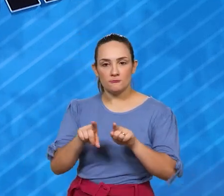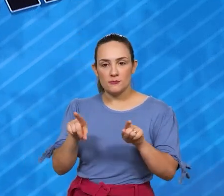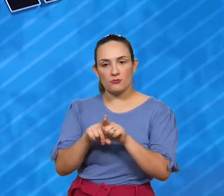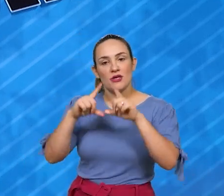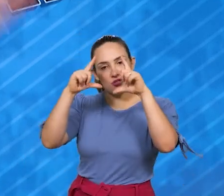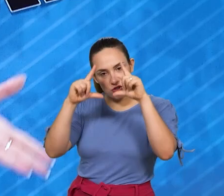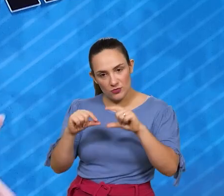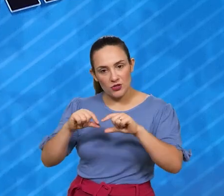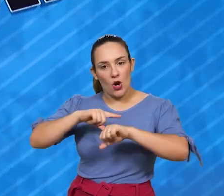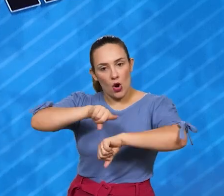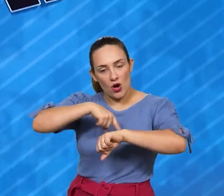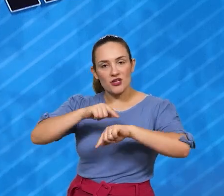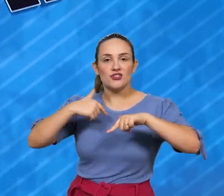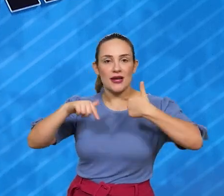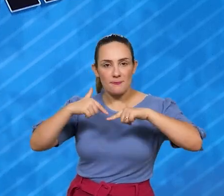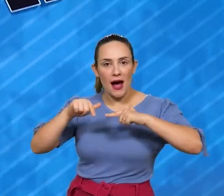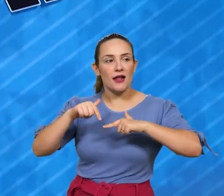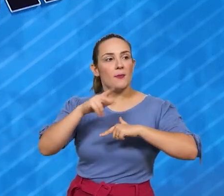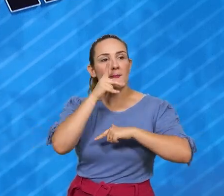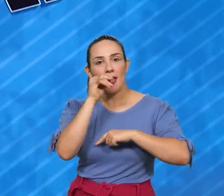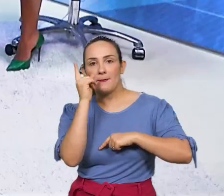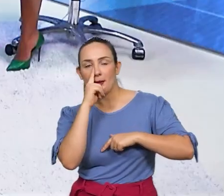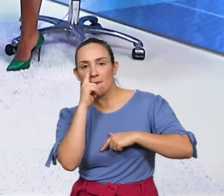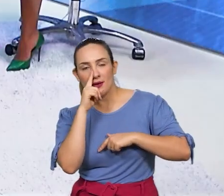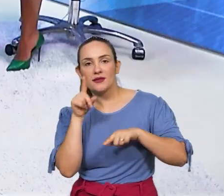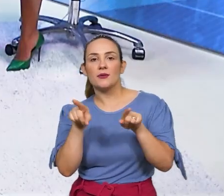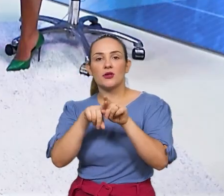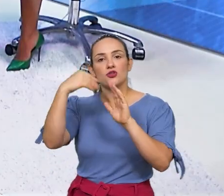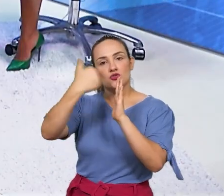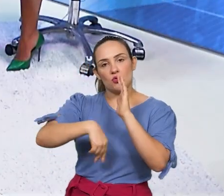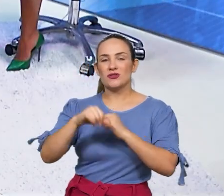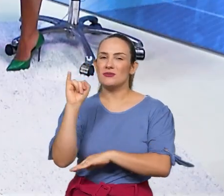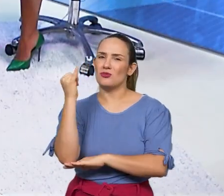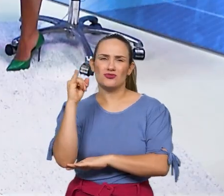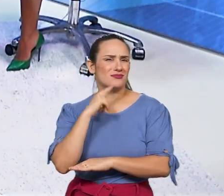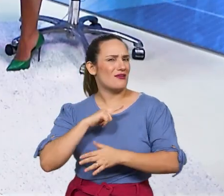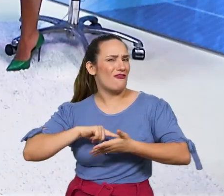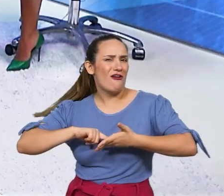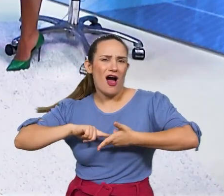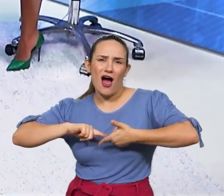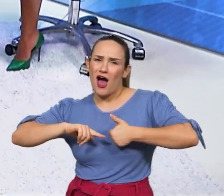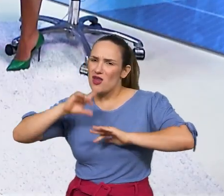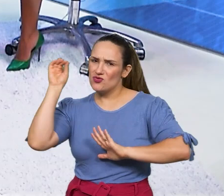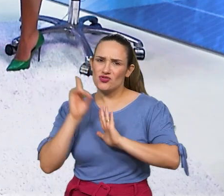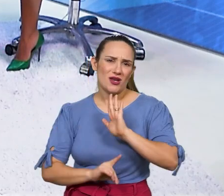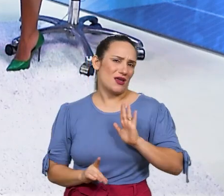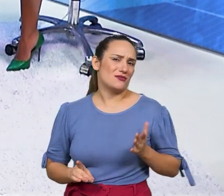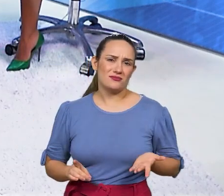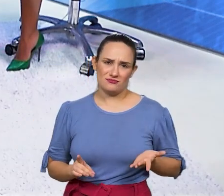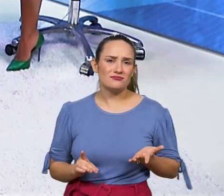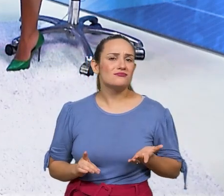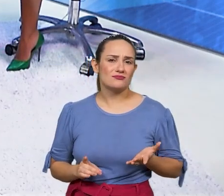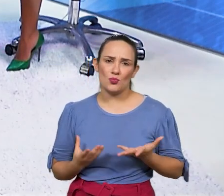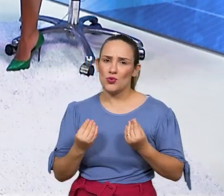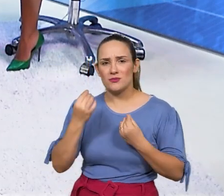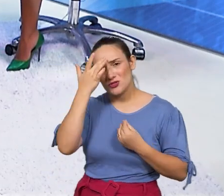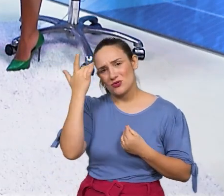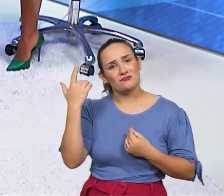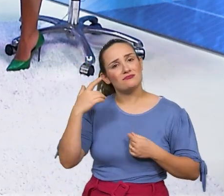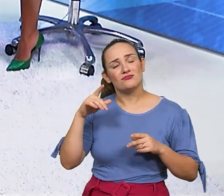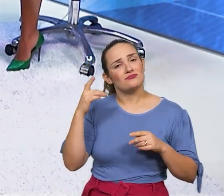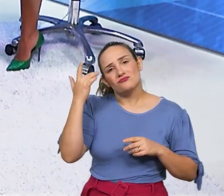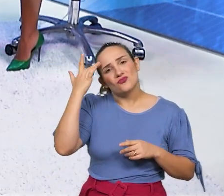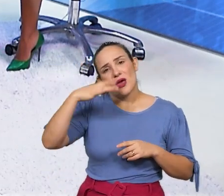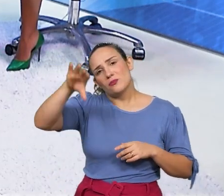direito à redução de jornada para os pais, direito à isenção de imposto. Então, assim, tem muitos direitos, né, que